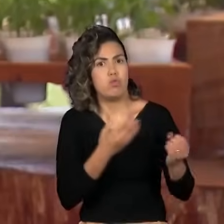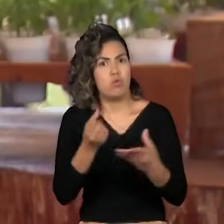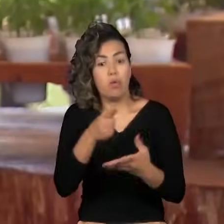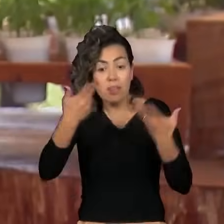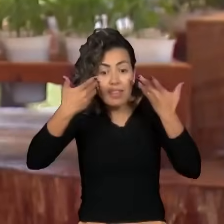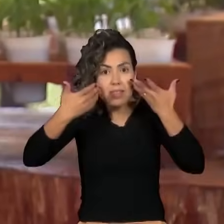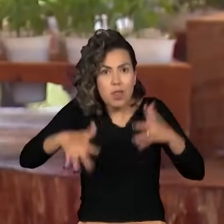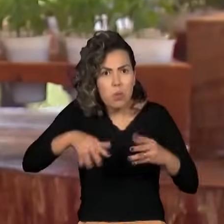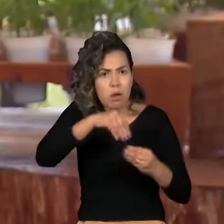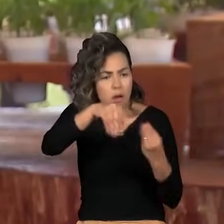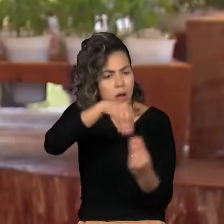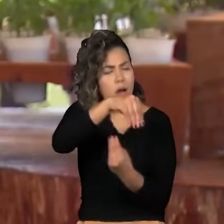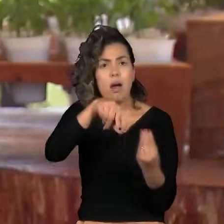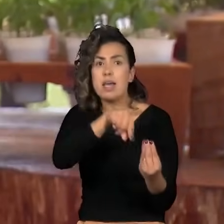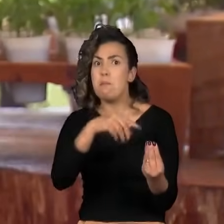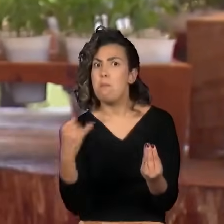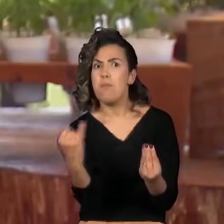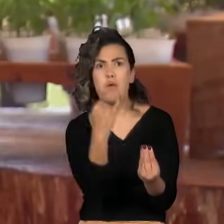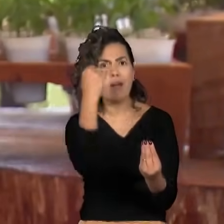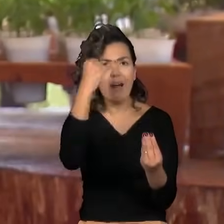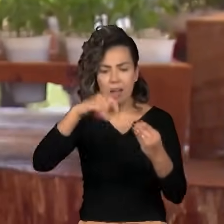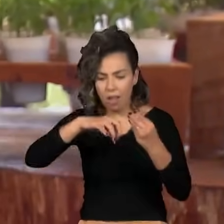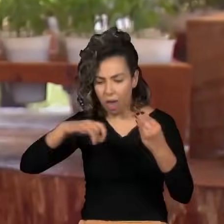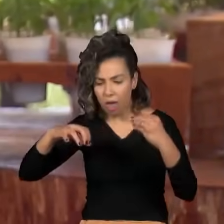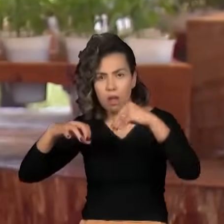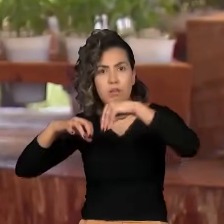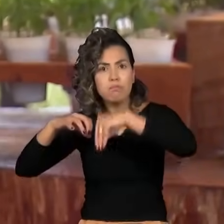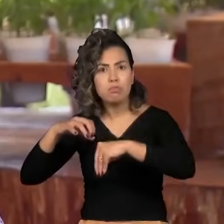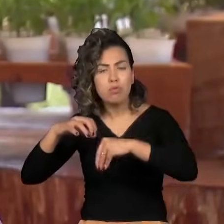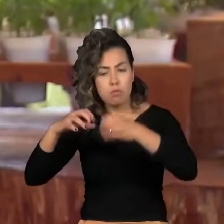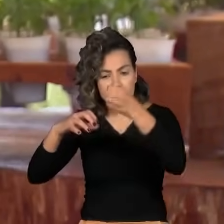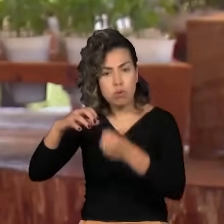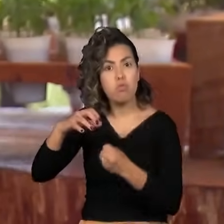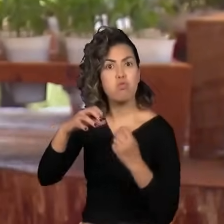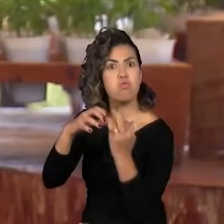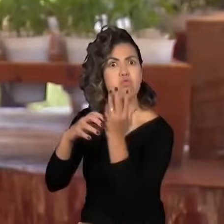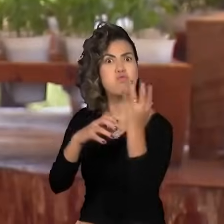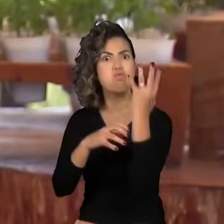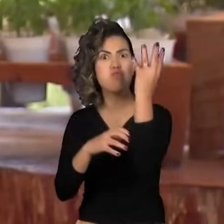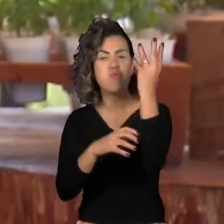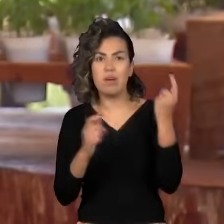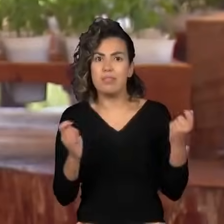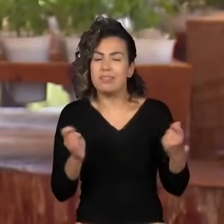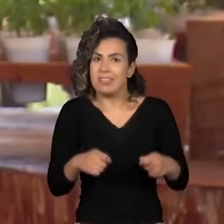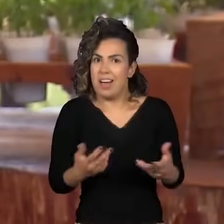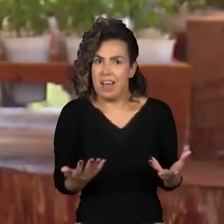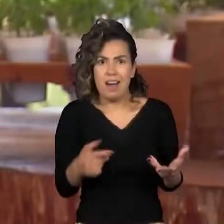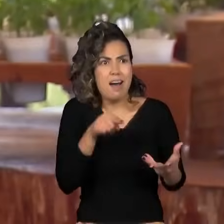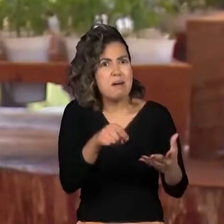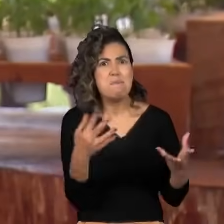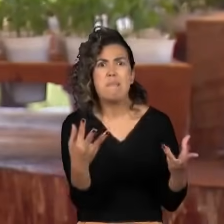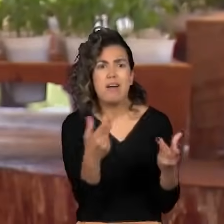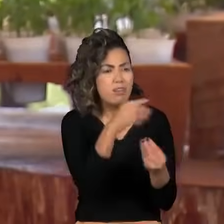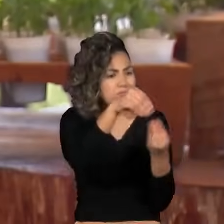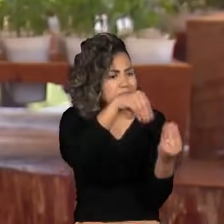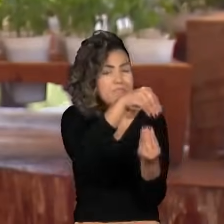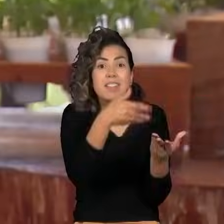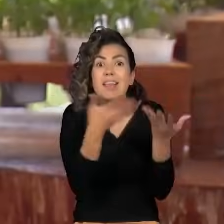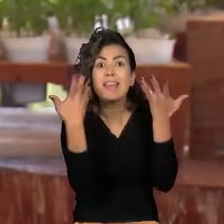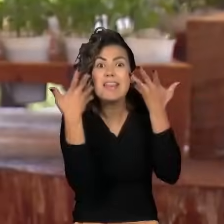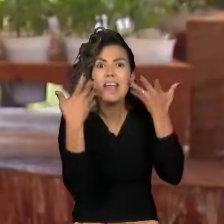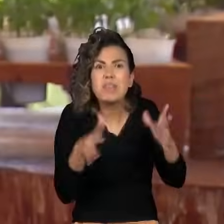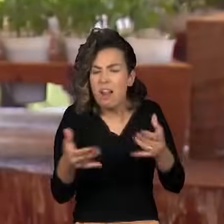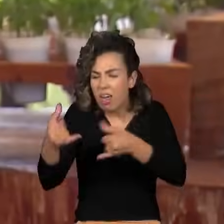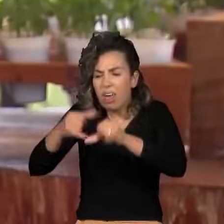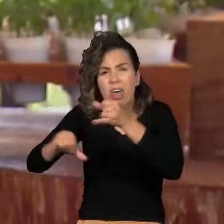fundamental para a produtividade. Então, veio tudo a calhar. Então, você tem um material rico em matéria orgânica, com